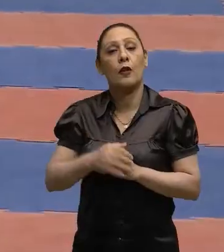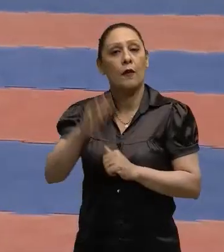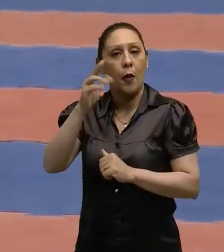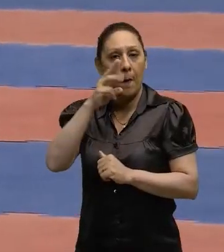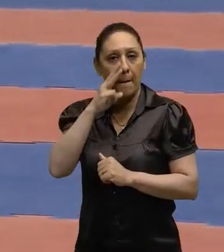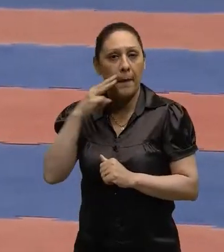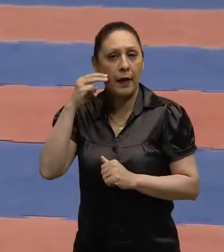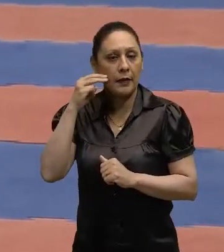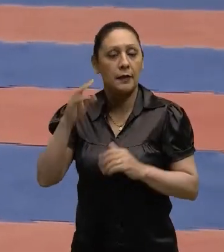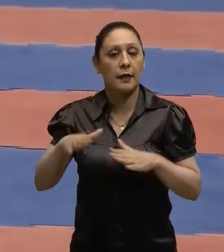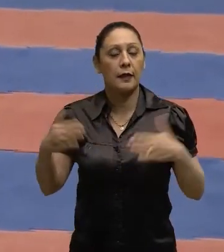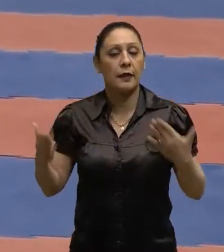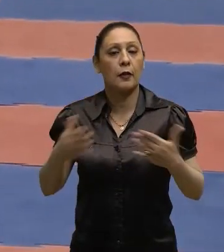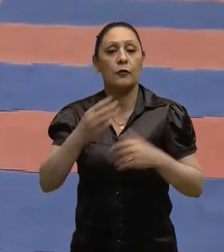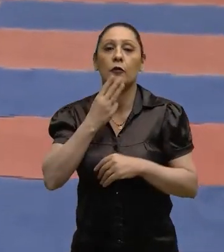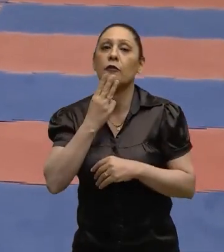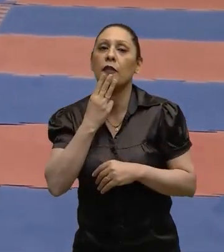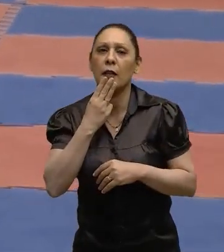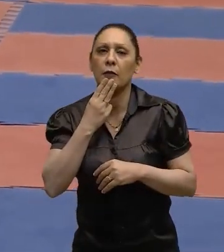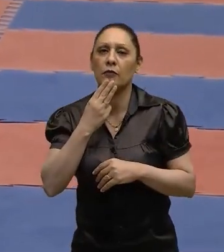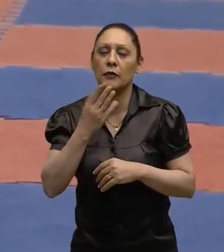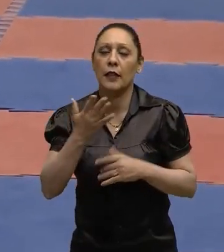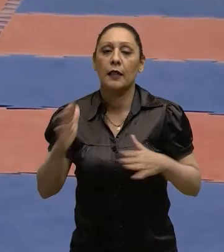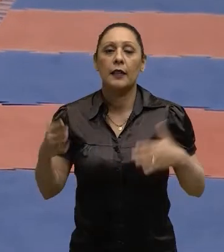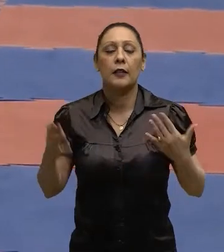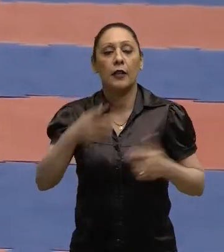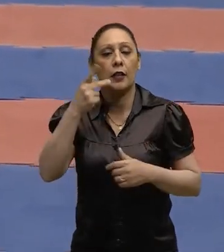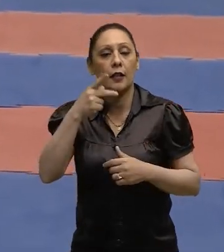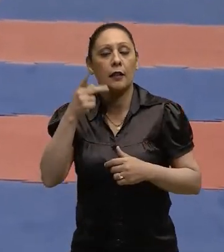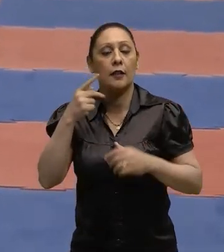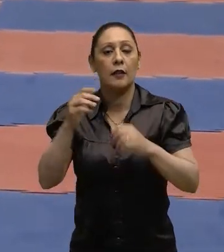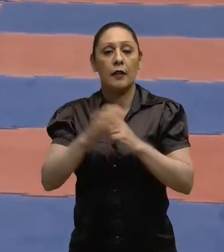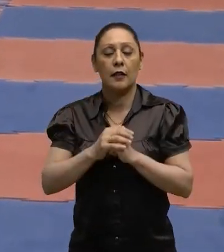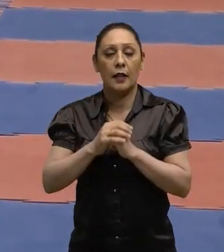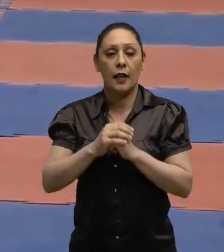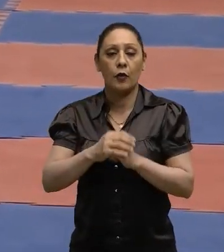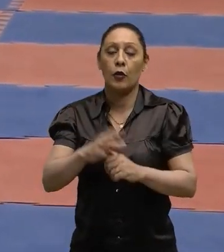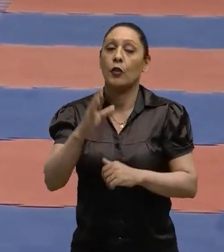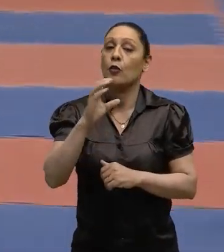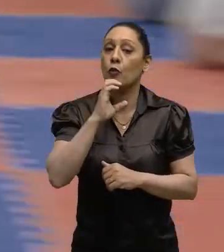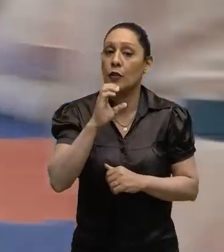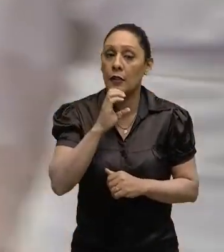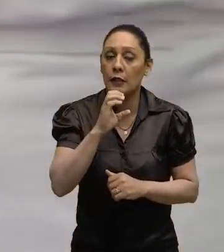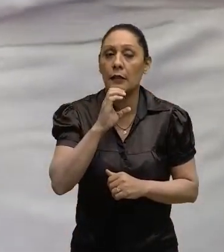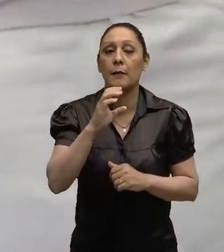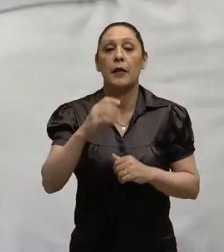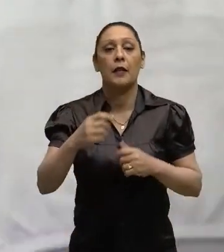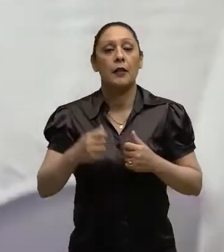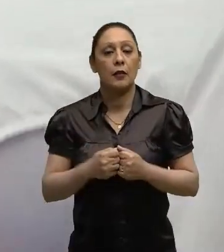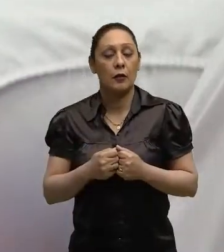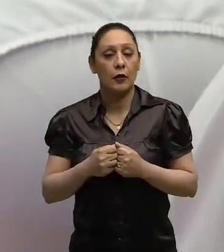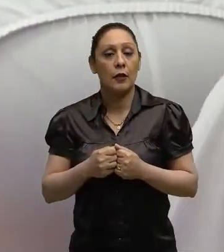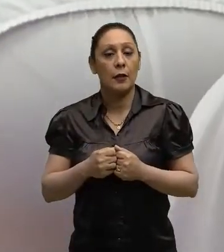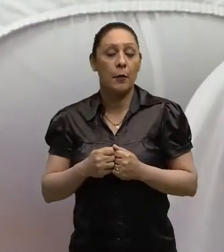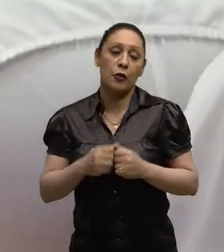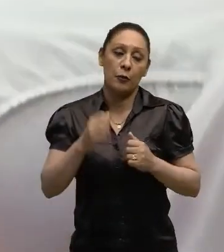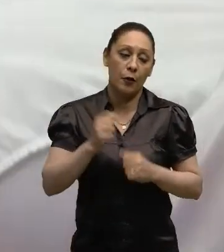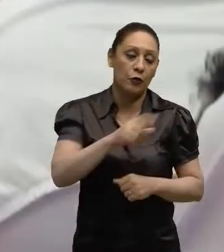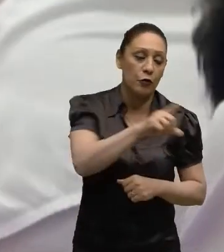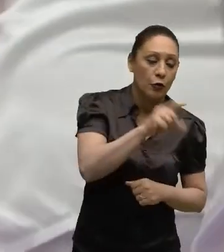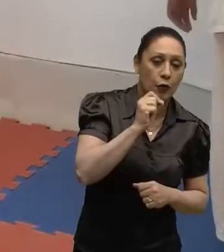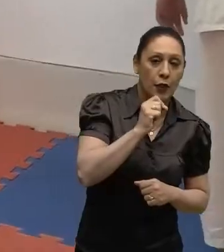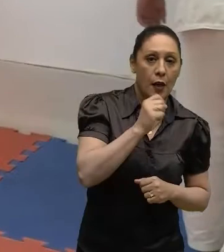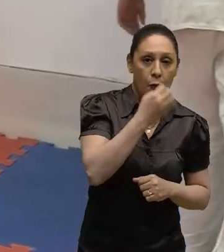seguinte, é a teoria da cobertura da vara, que é a vara como um conhecimento, que ela pode pender para o bem ou para o mal, vamos colocar em termos